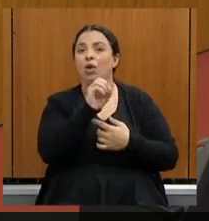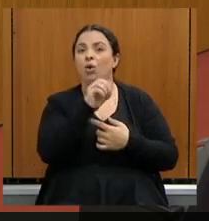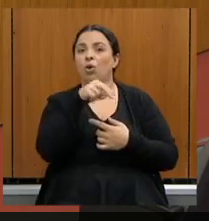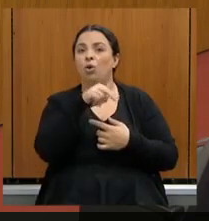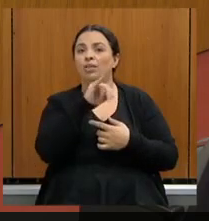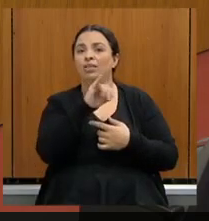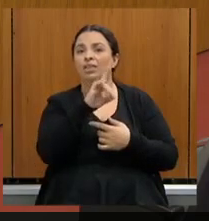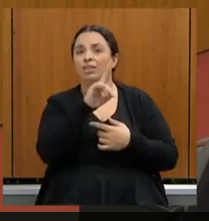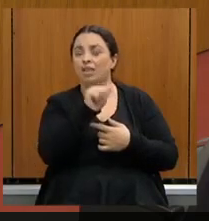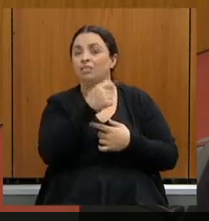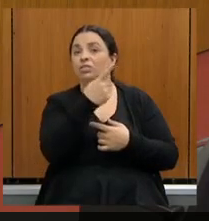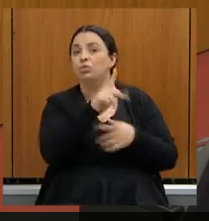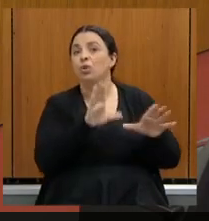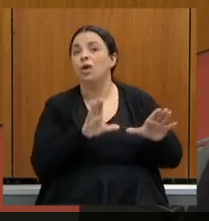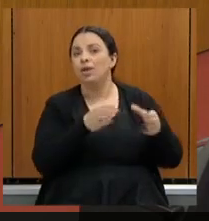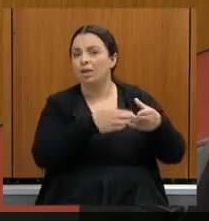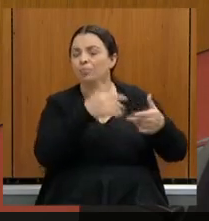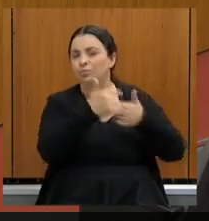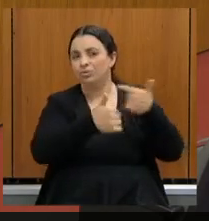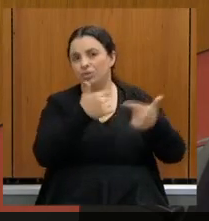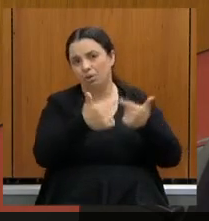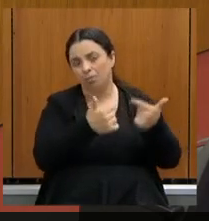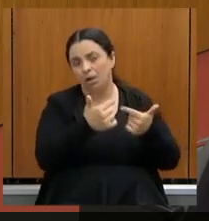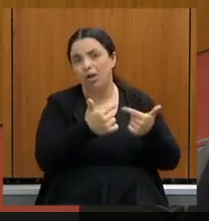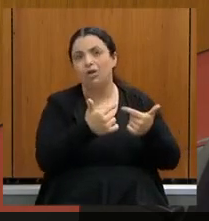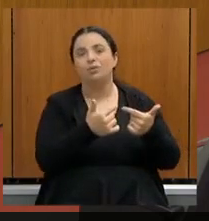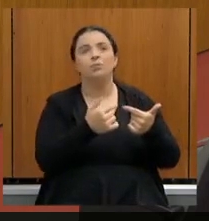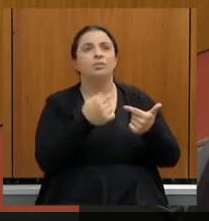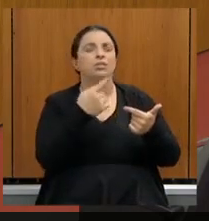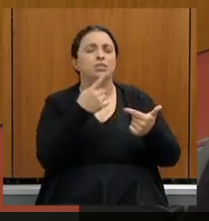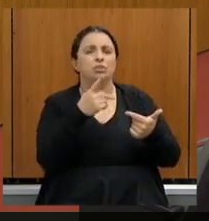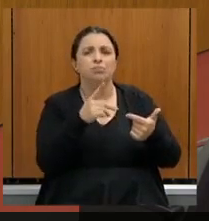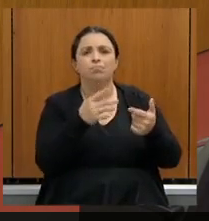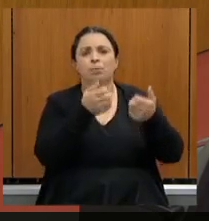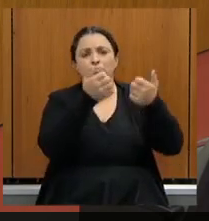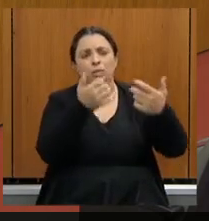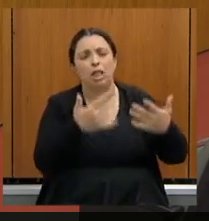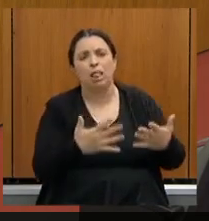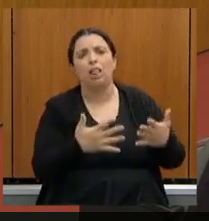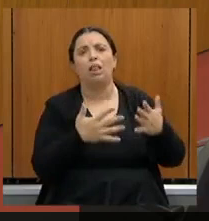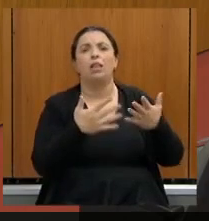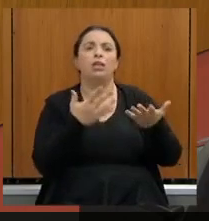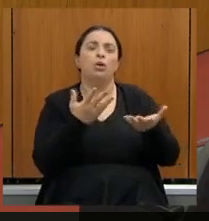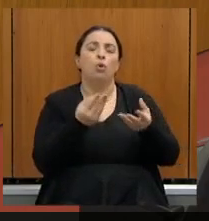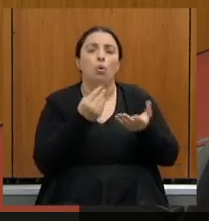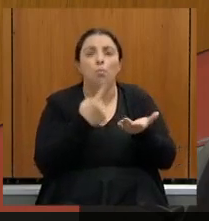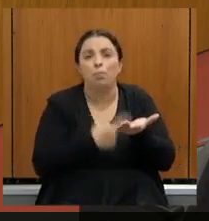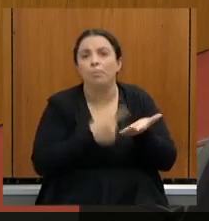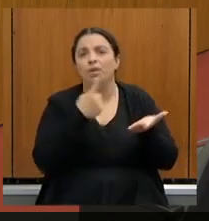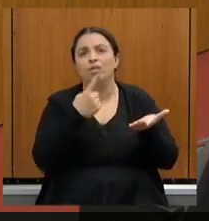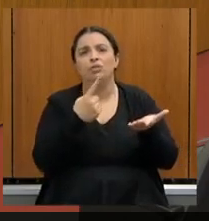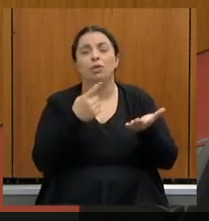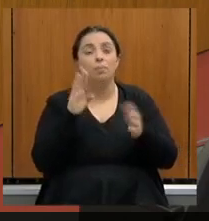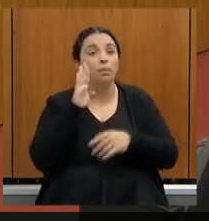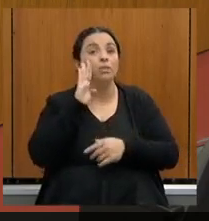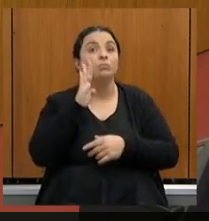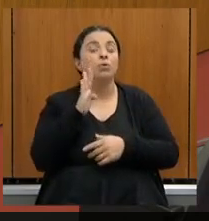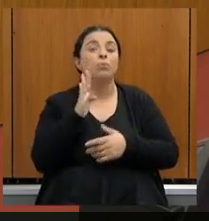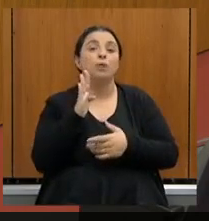também toda a sua equipe pelas tratativas pelo comprometimento e sobretudo